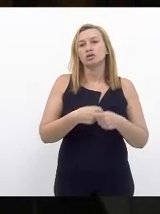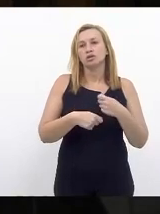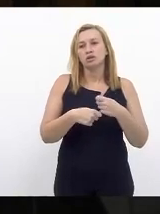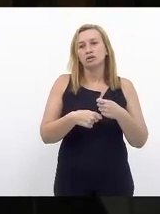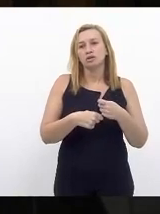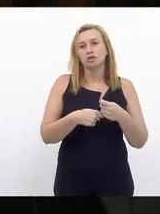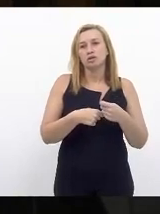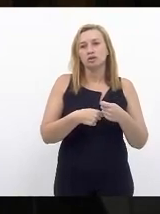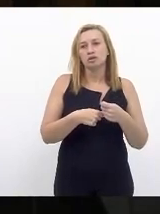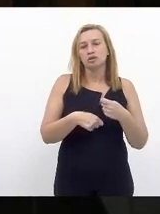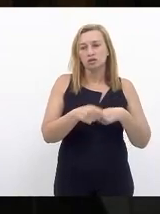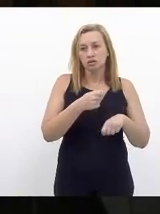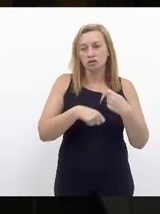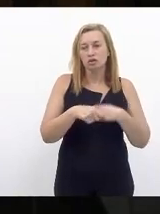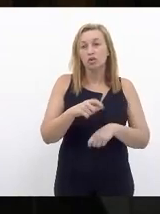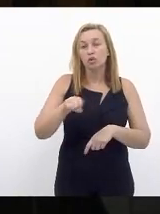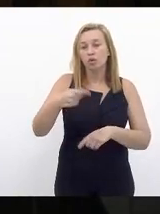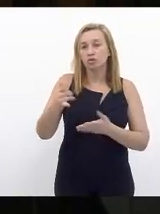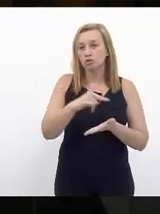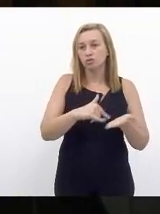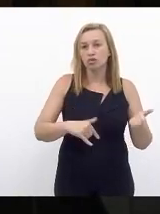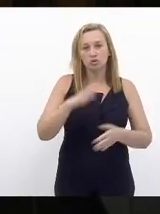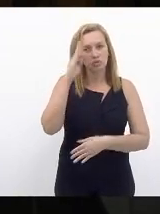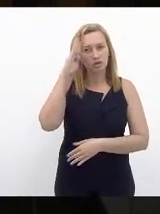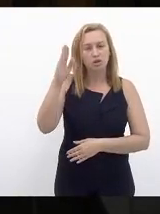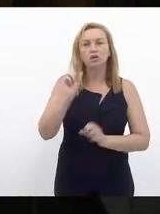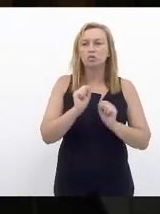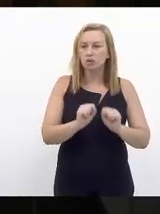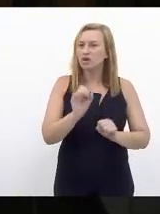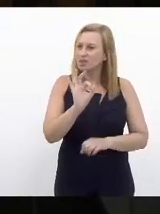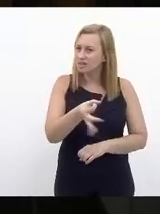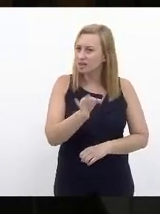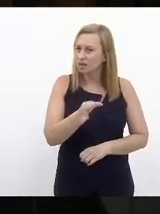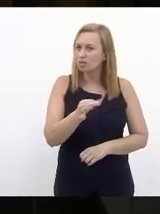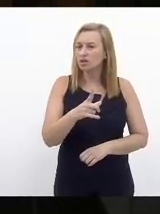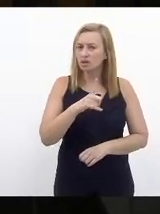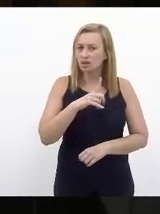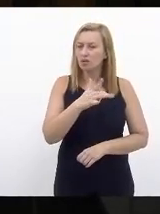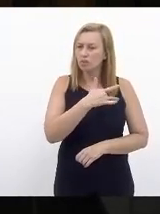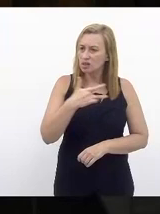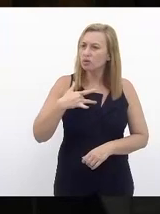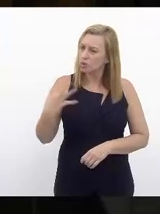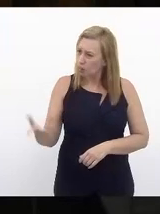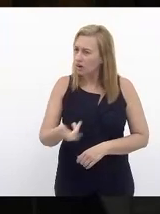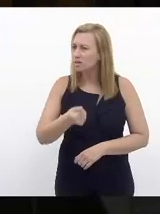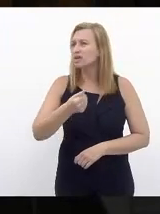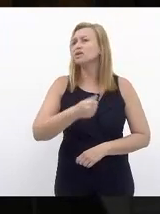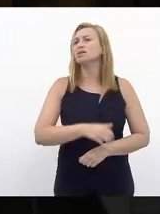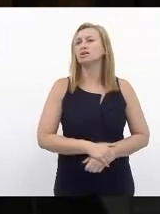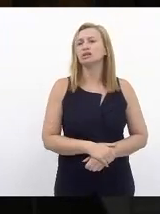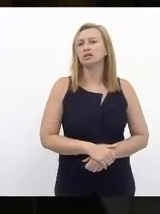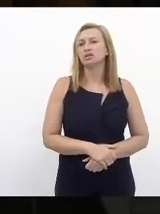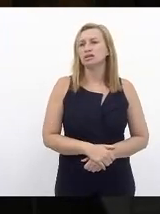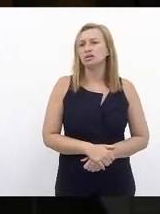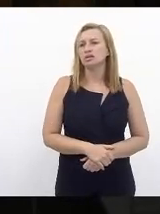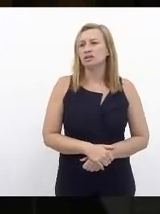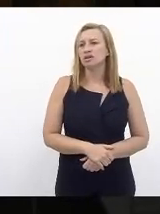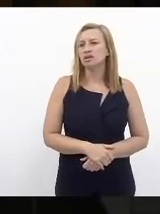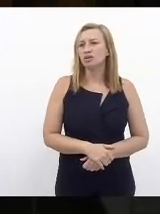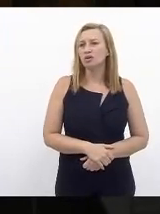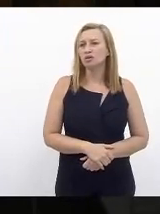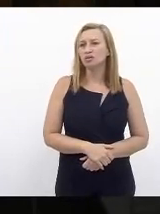outros documentos fundamentais para que a gente possa efetivamente ter uma saúde de qualidade. Eu sou um